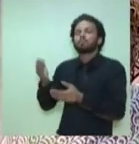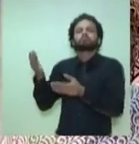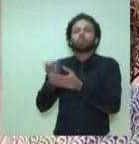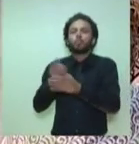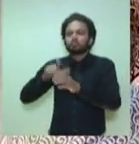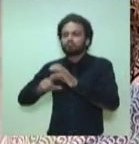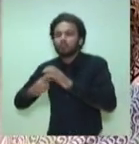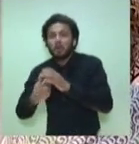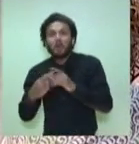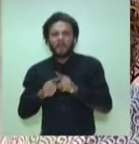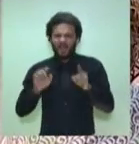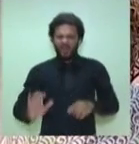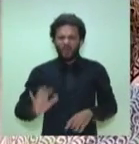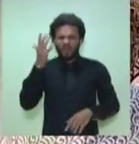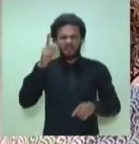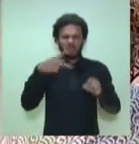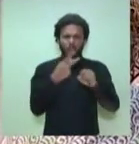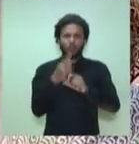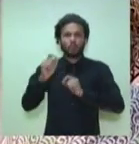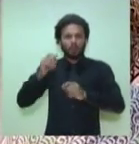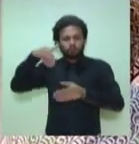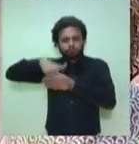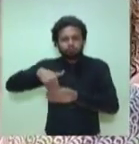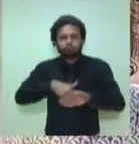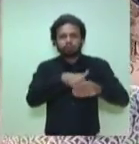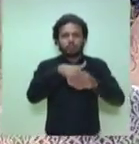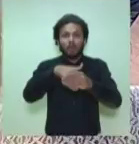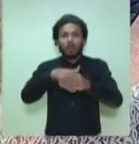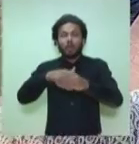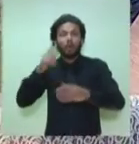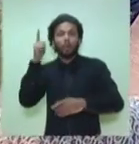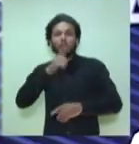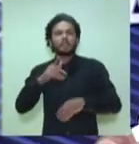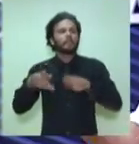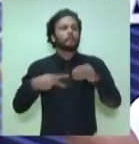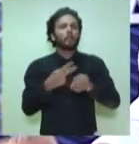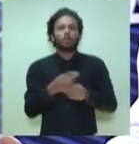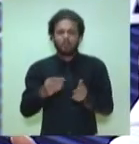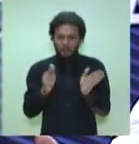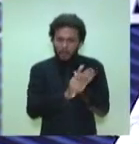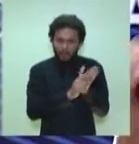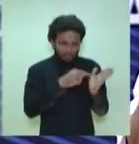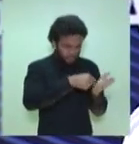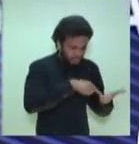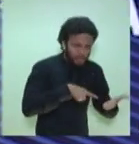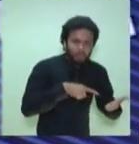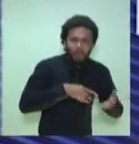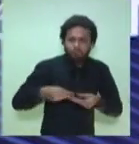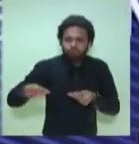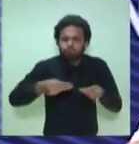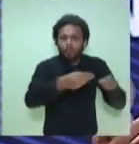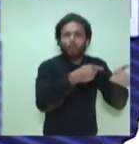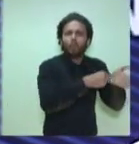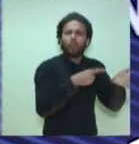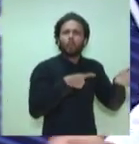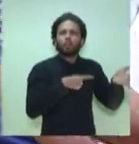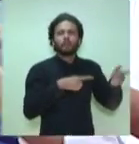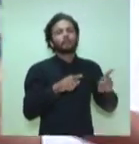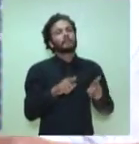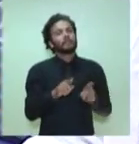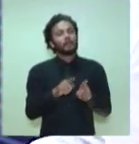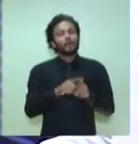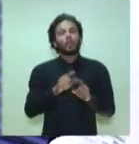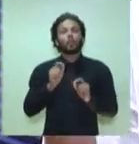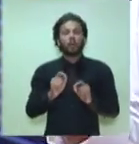acontecer é que vai virar a eleição e não vai acontecer o que está sendo distribuído nos panfletos. Em relação à tarifa social da água, isso estava escrito